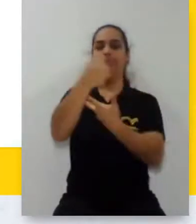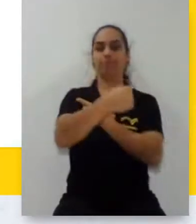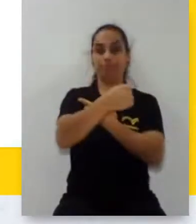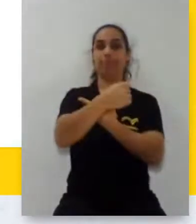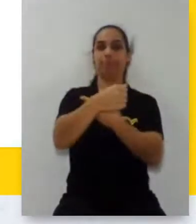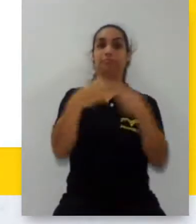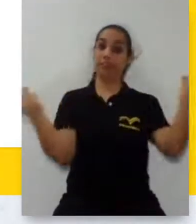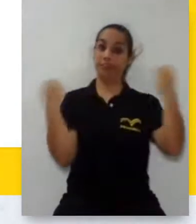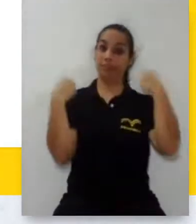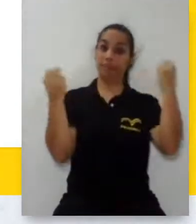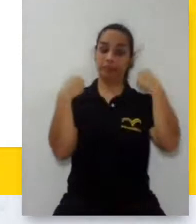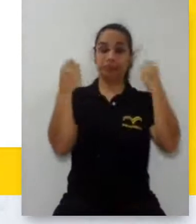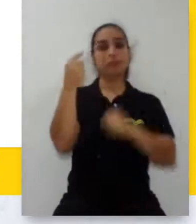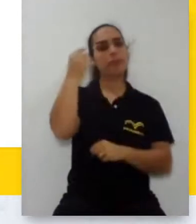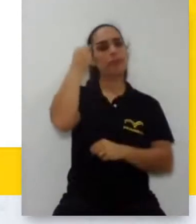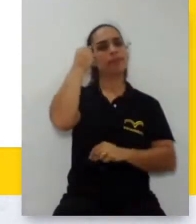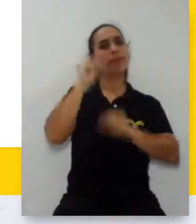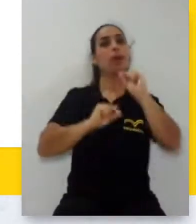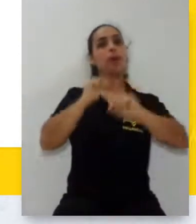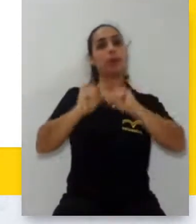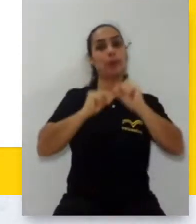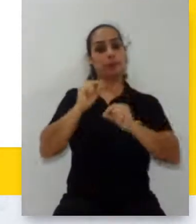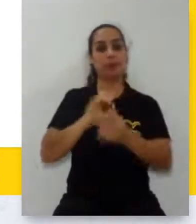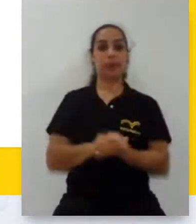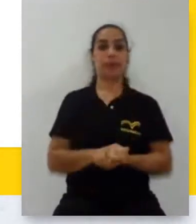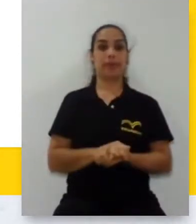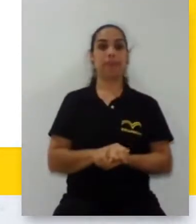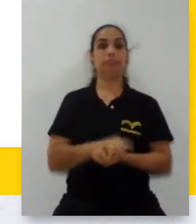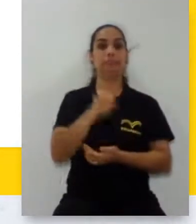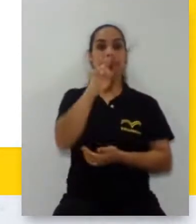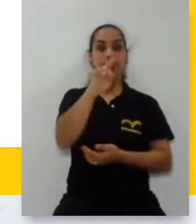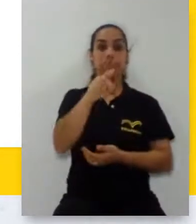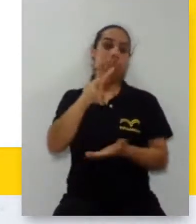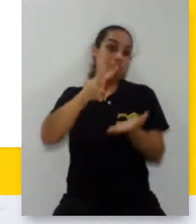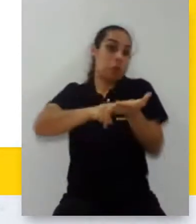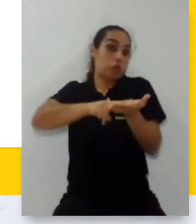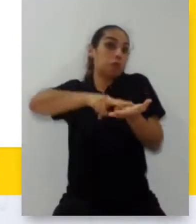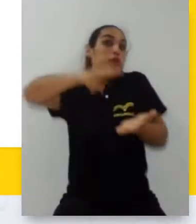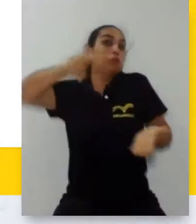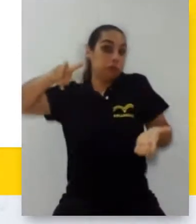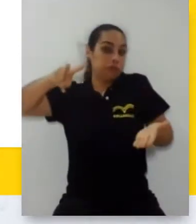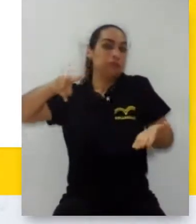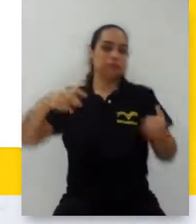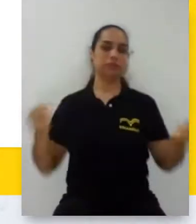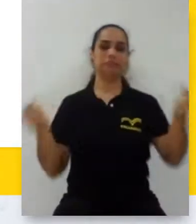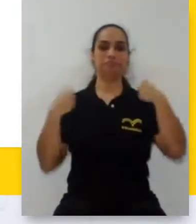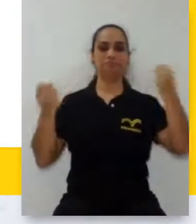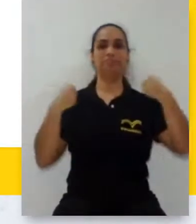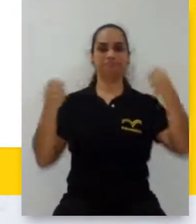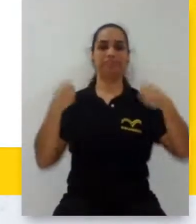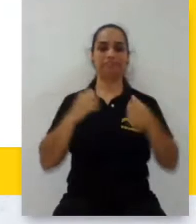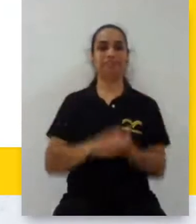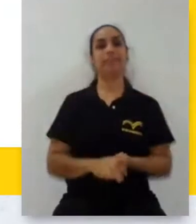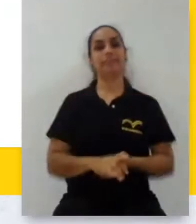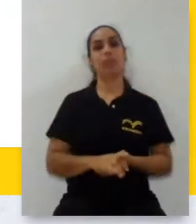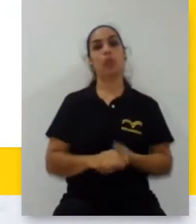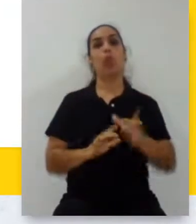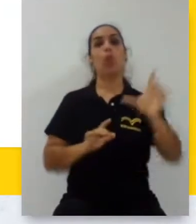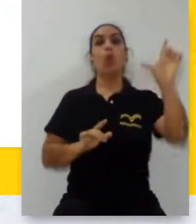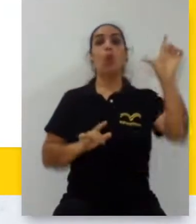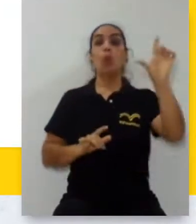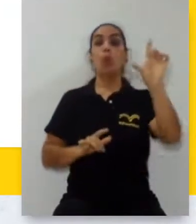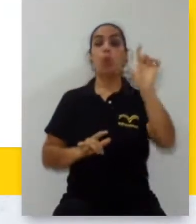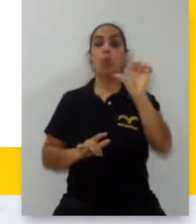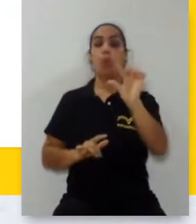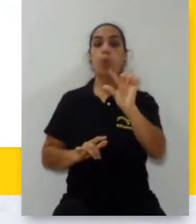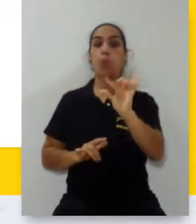benefícios. O principal benefício é redução de causas de morte por todas as causas, ok? Então,